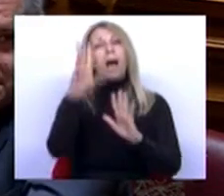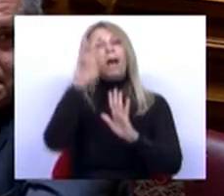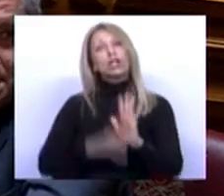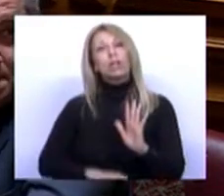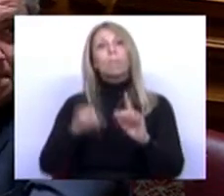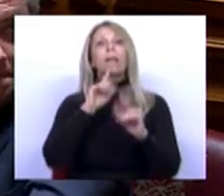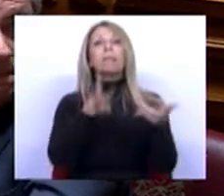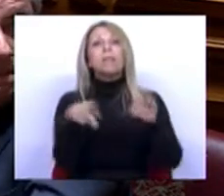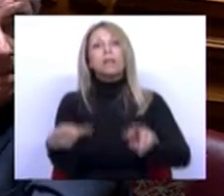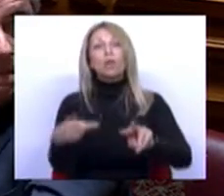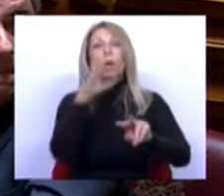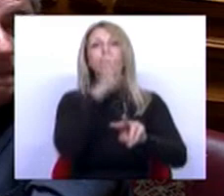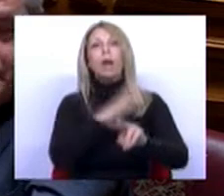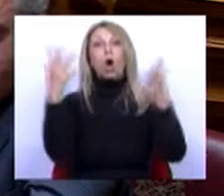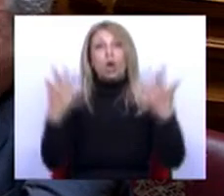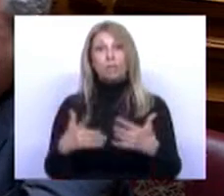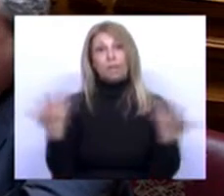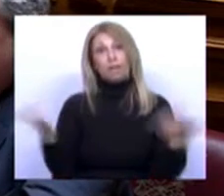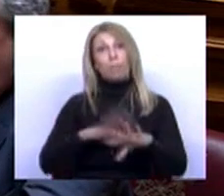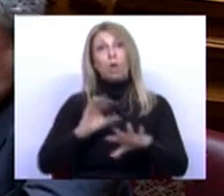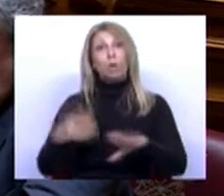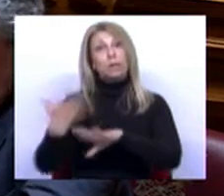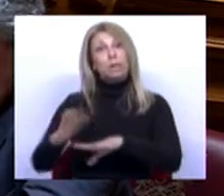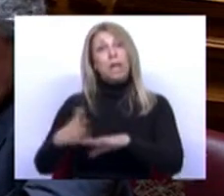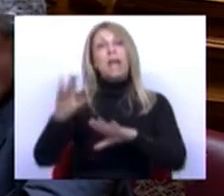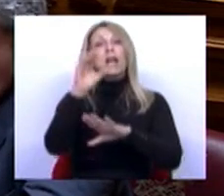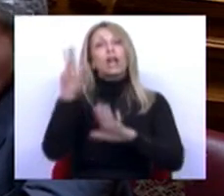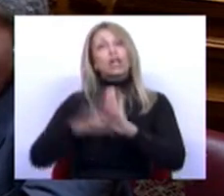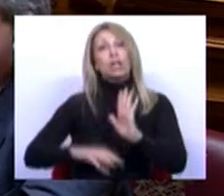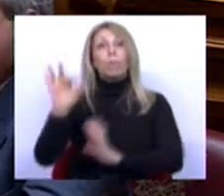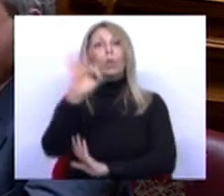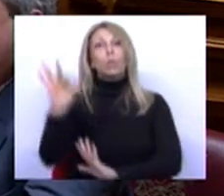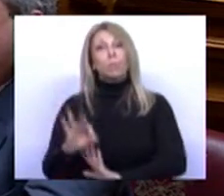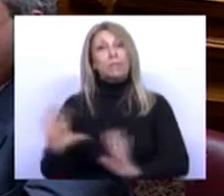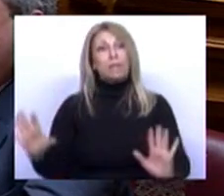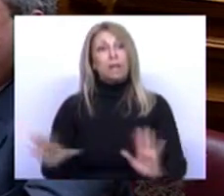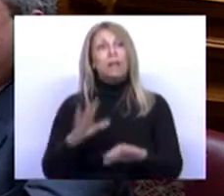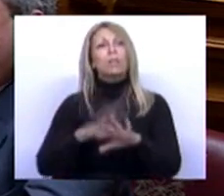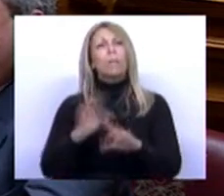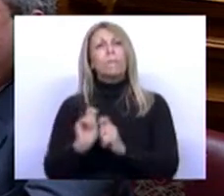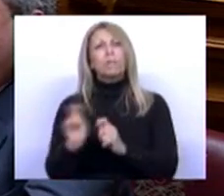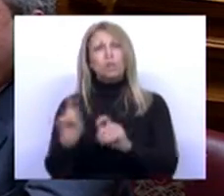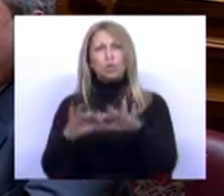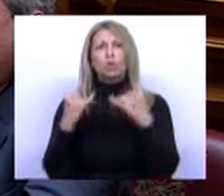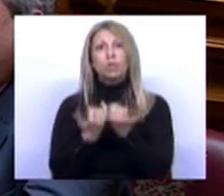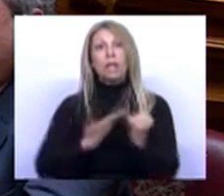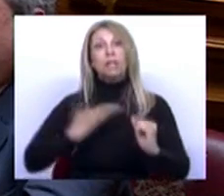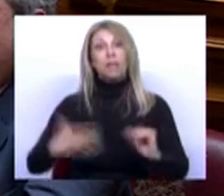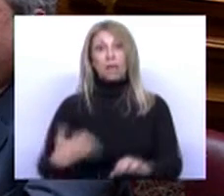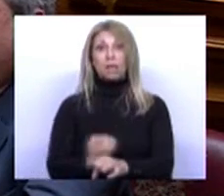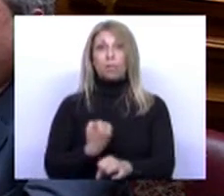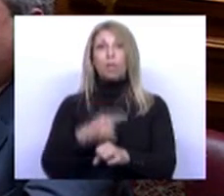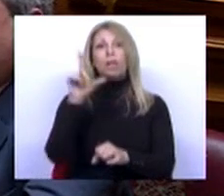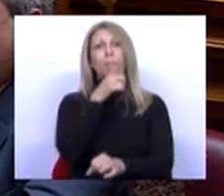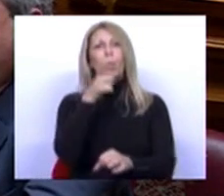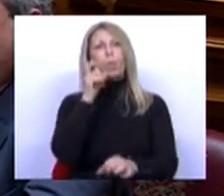orçamental. Com esta proposta ficam fora do regime do duodécimos, designadamente as despesas referentes a prestações sociais, a direitos dos trabalhadores e outros